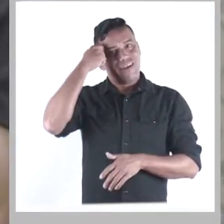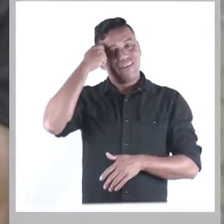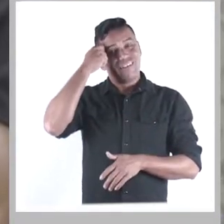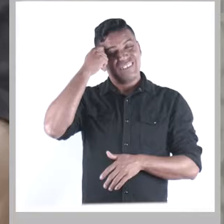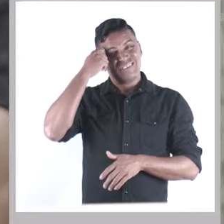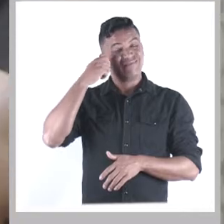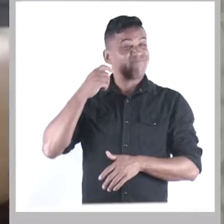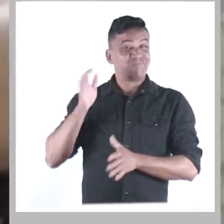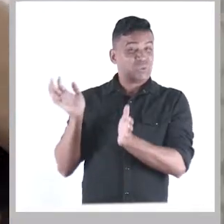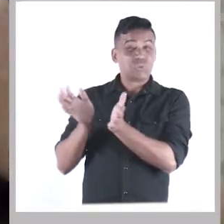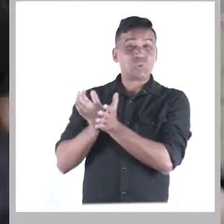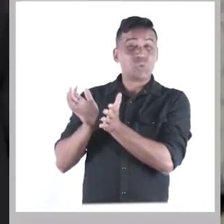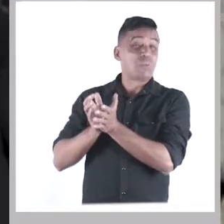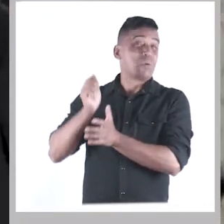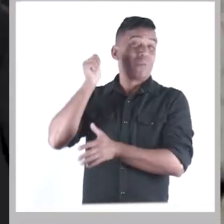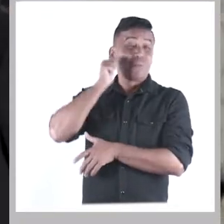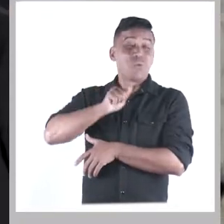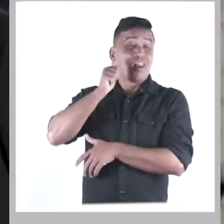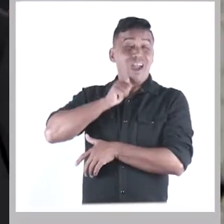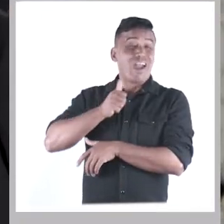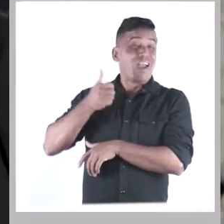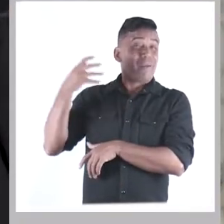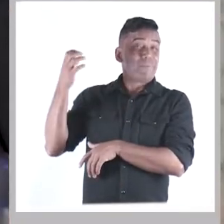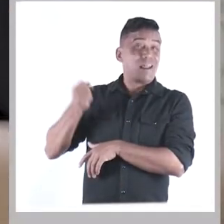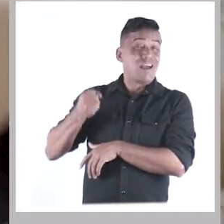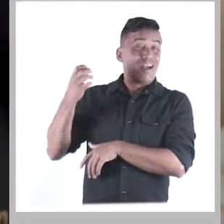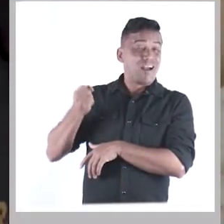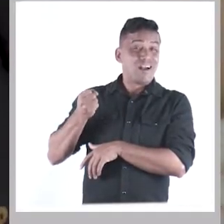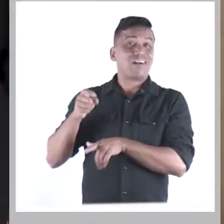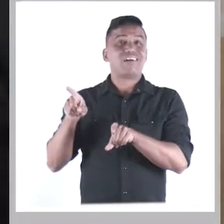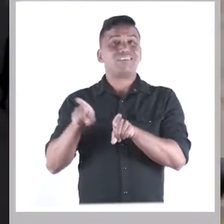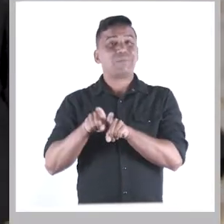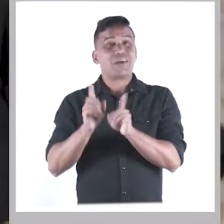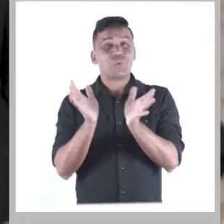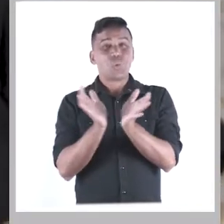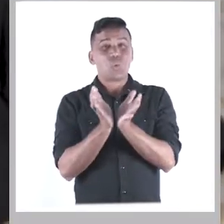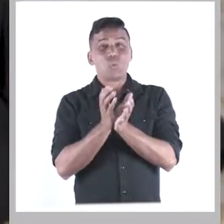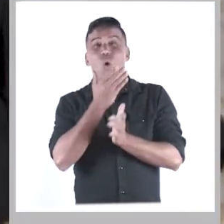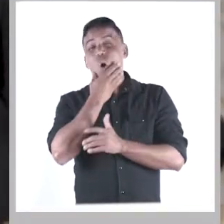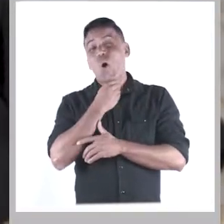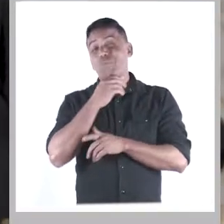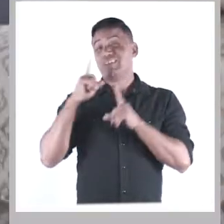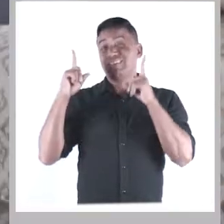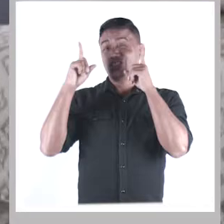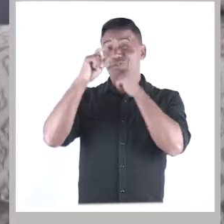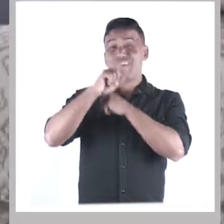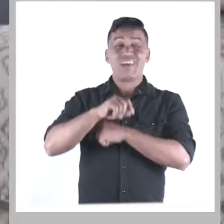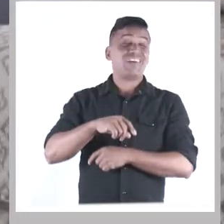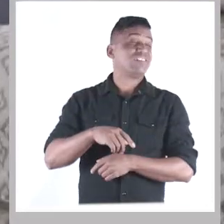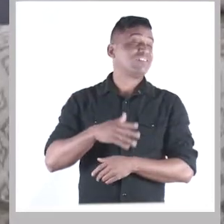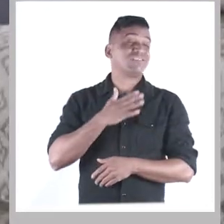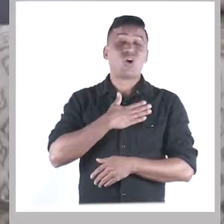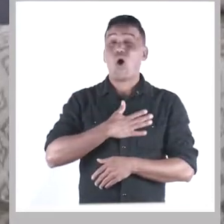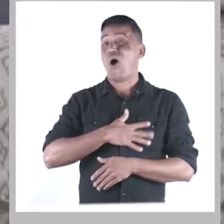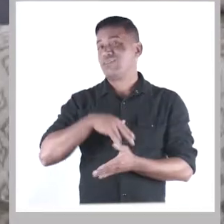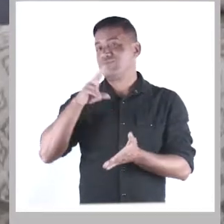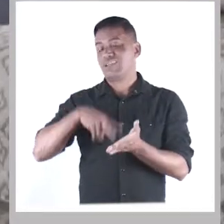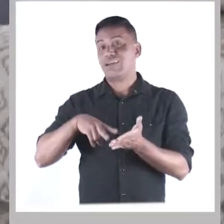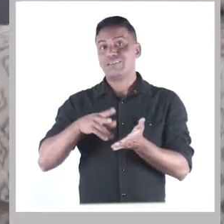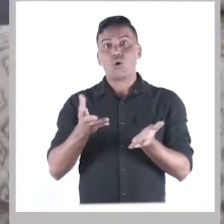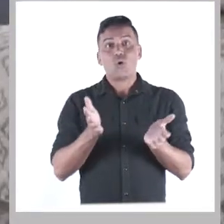de ler mulheres negras. Eu tenho tido dificuldade de ler mulheres brancas e tenho tido muita dificuldade de ler homens. Né? Esses dias eu